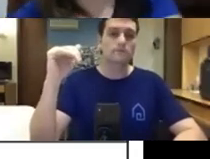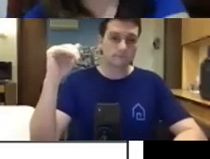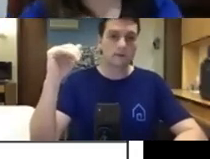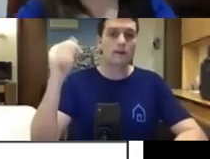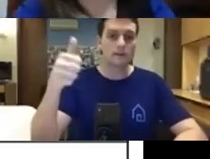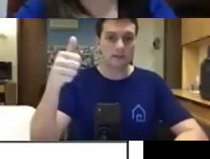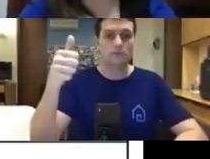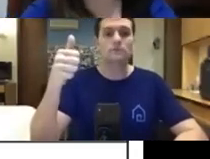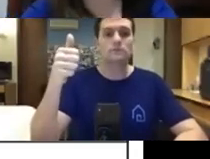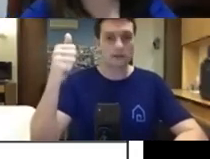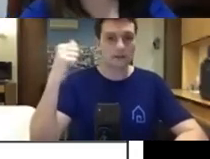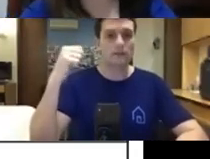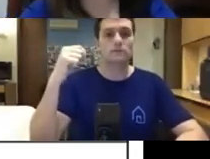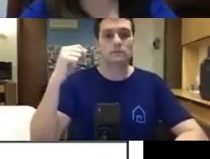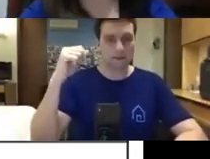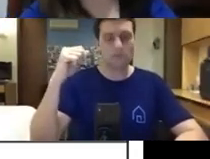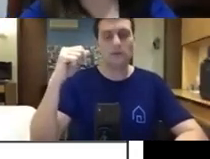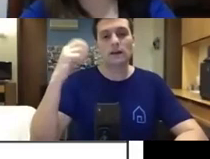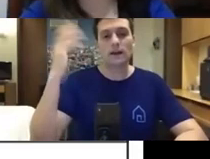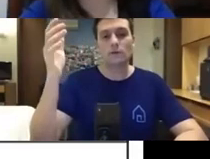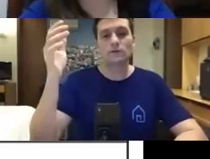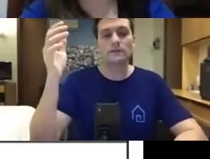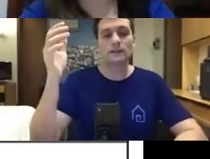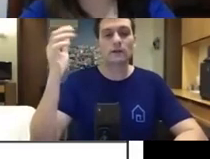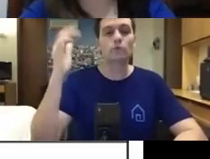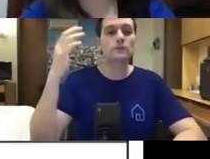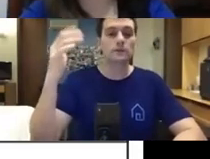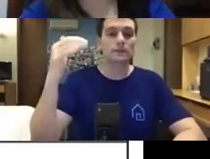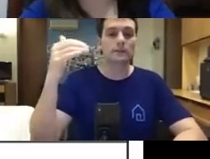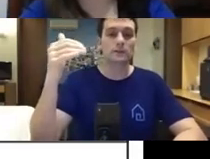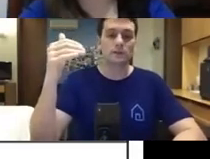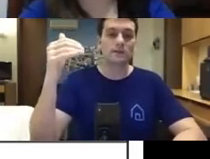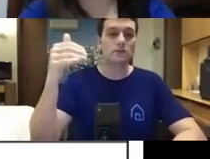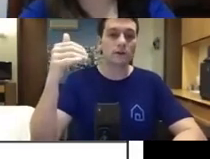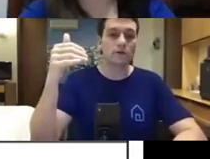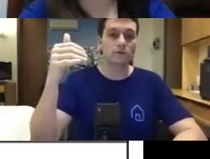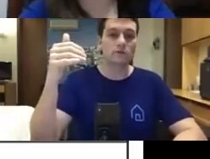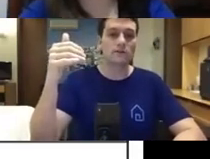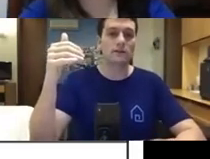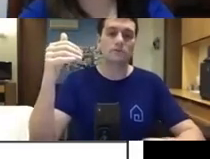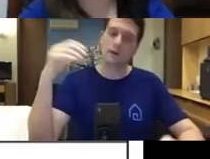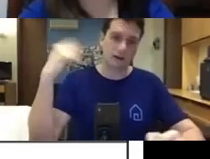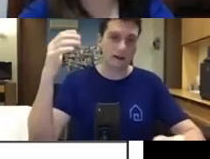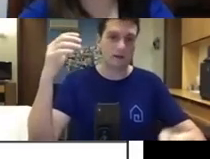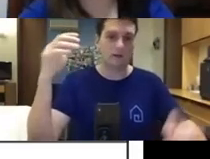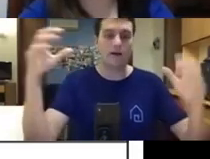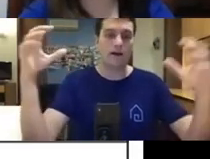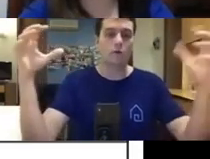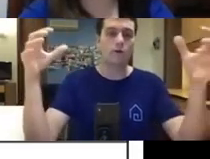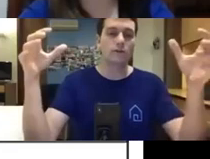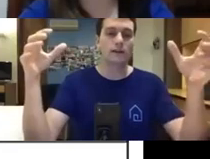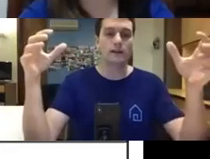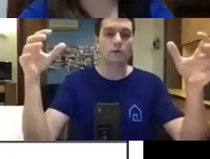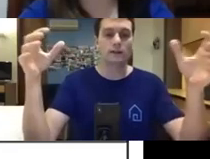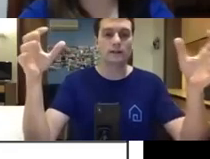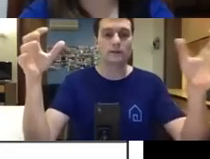tu tem ali um dumper. Perfeito. Exato. Exatamente. Aí o sistema é concebido exatamente para se tiver uma situação de incêndio. Agora, é claro, a coifa